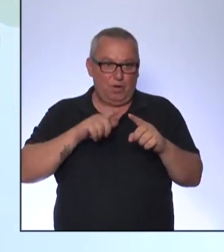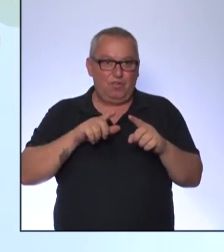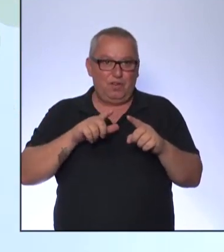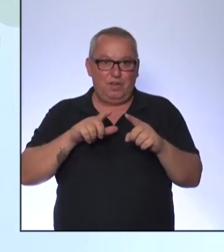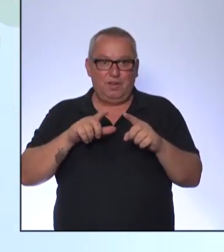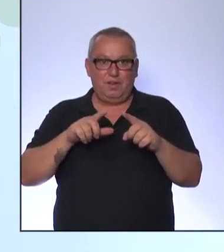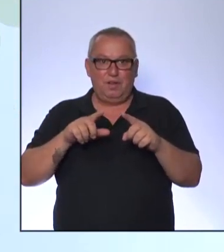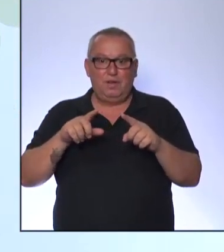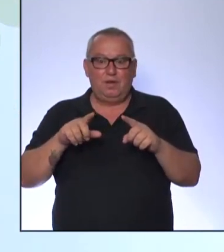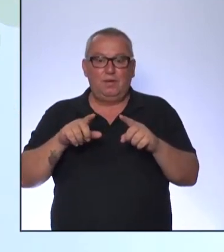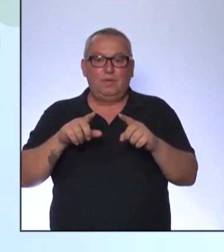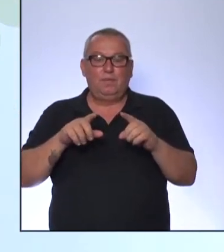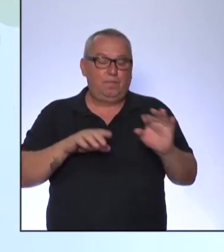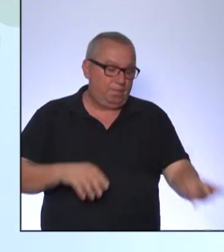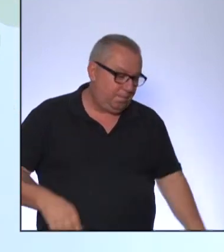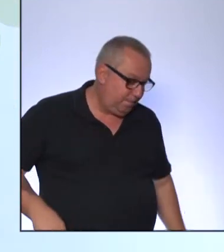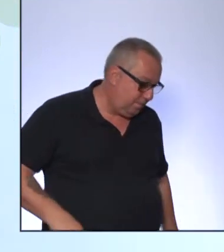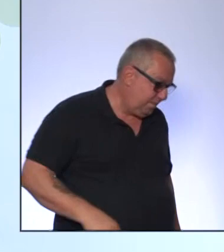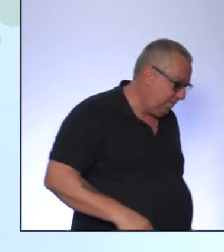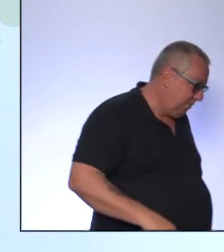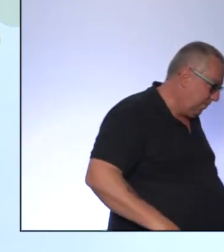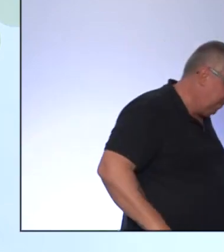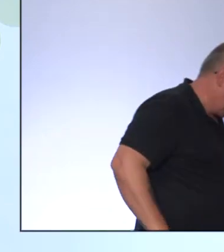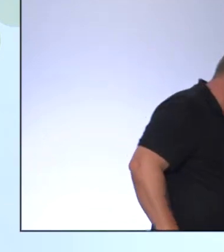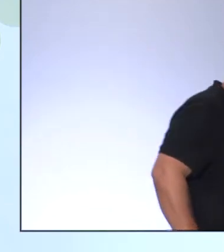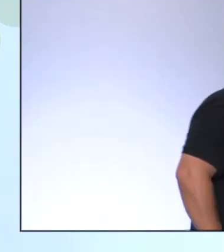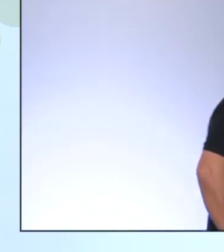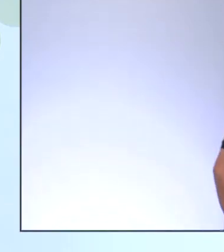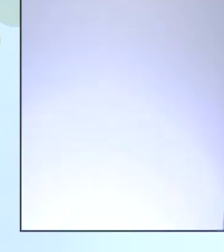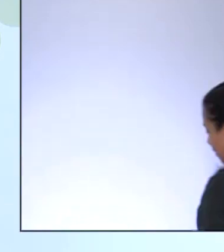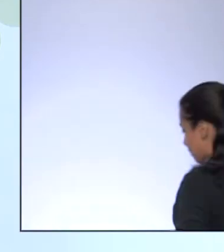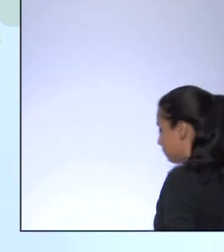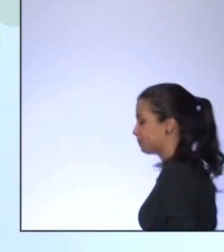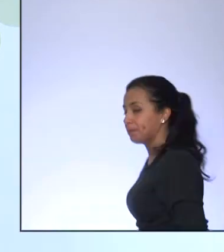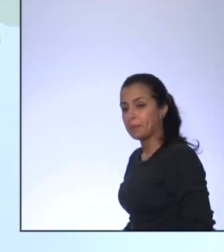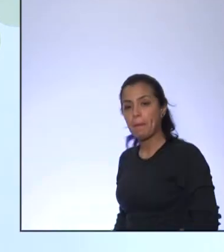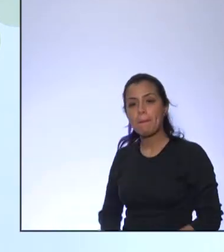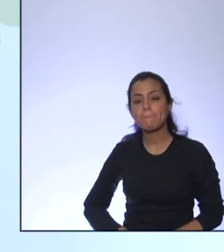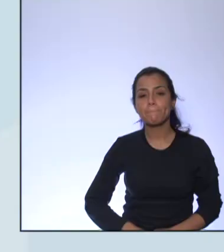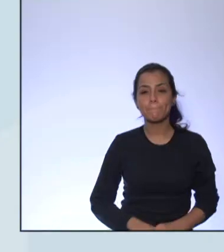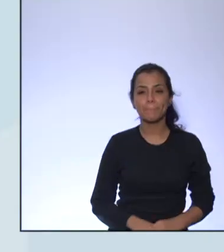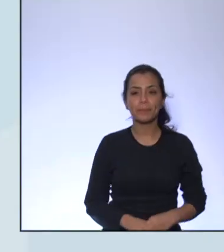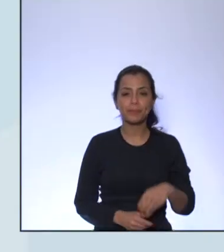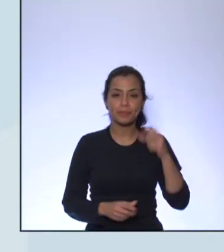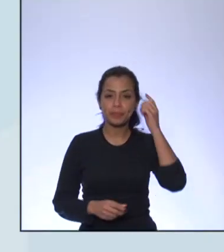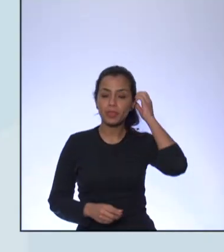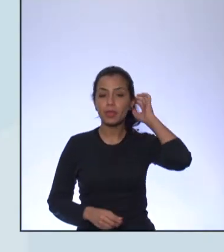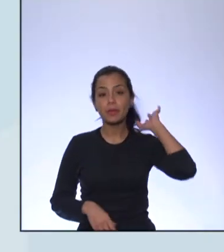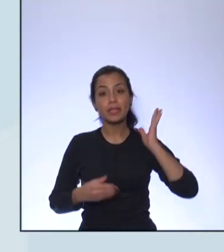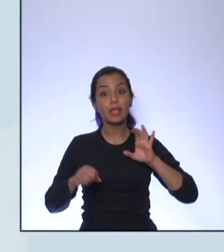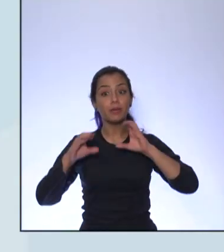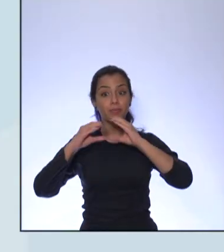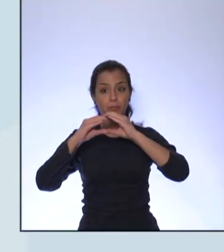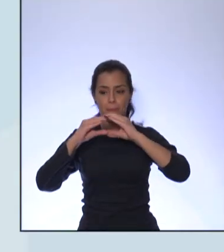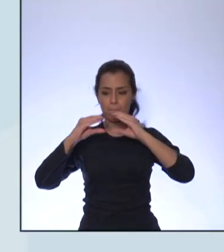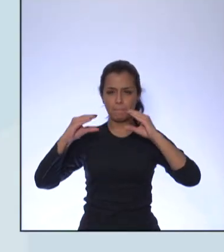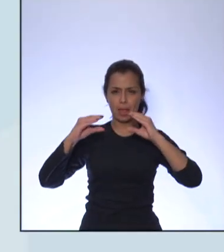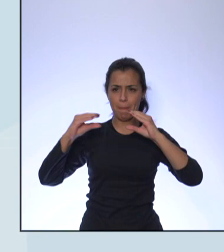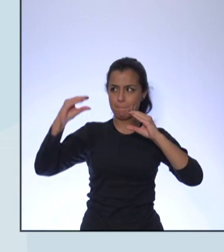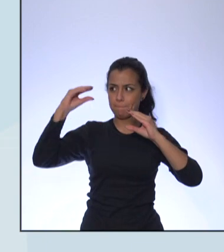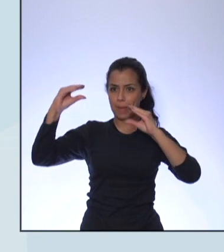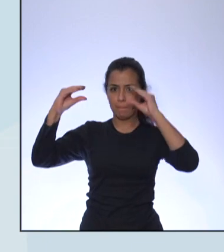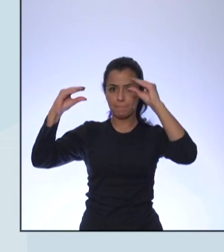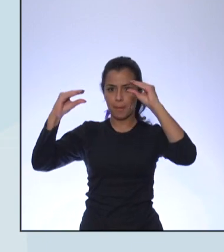foi projetada aí para vocês, da membrana do mosaico fluido, ela traz algumas setas com quadros em branco para